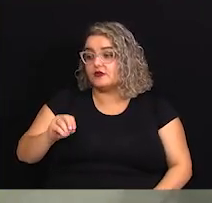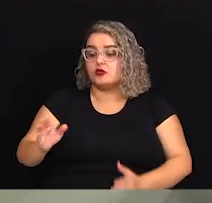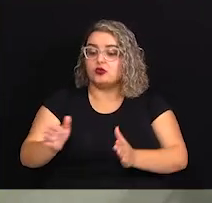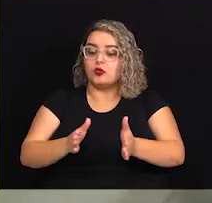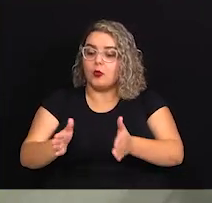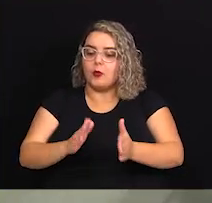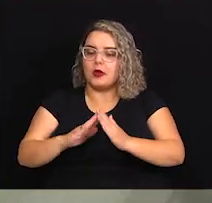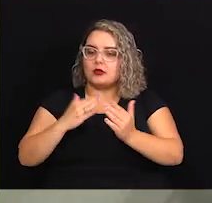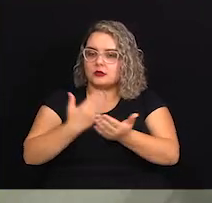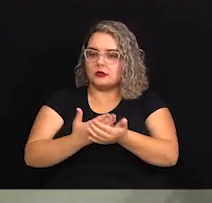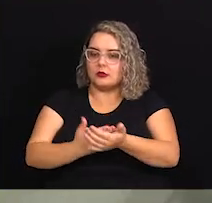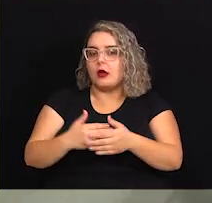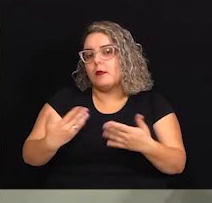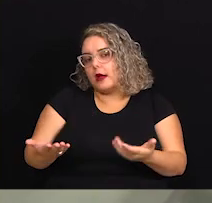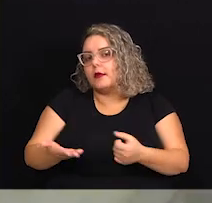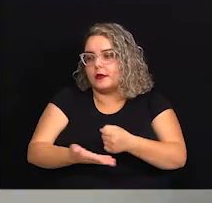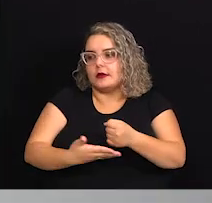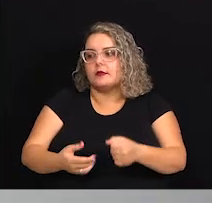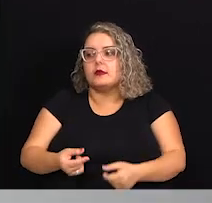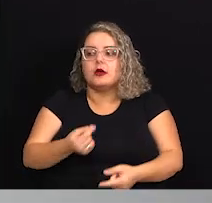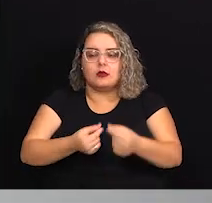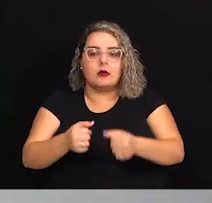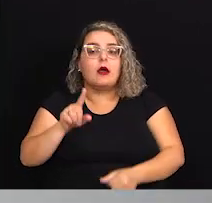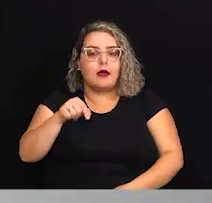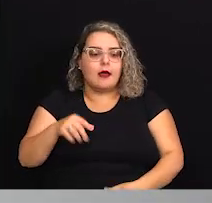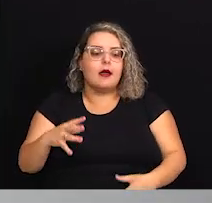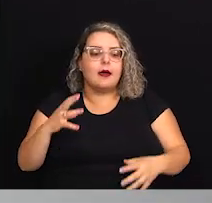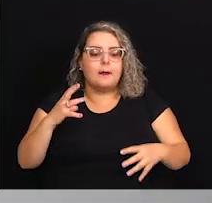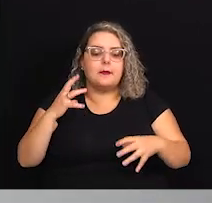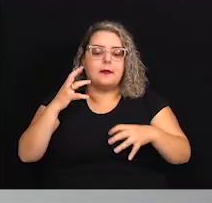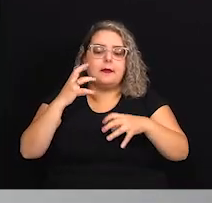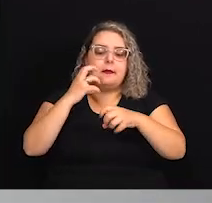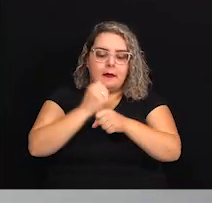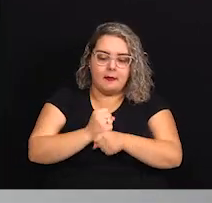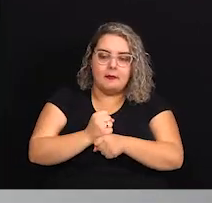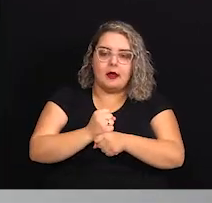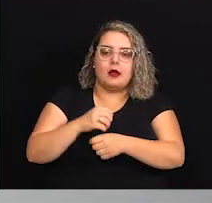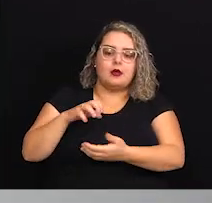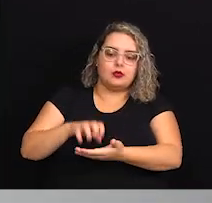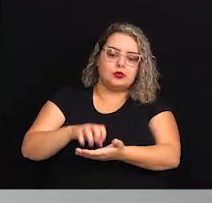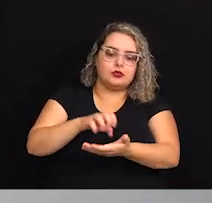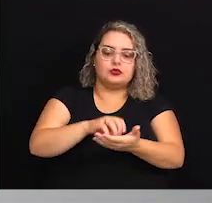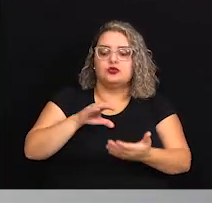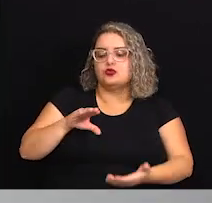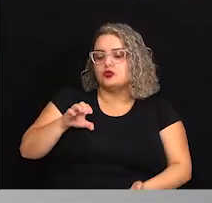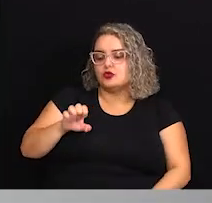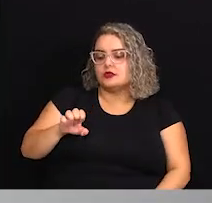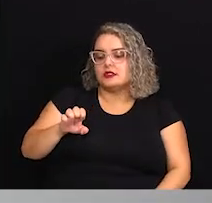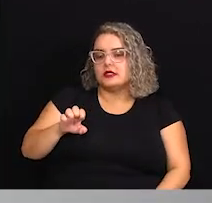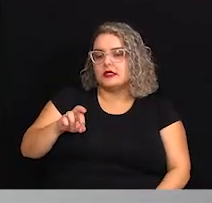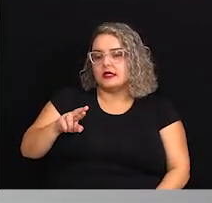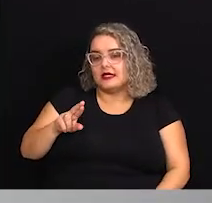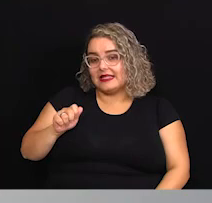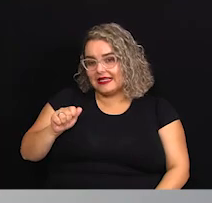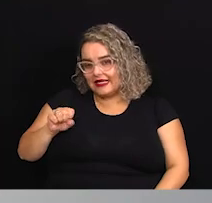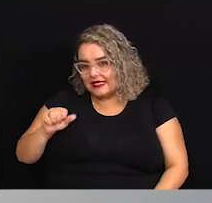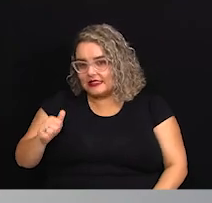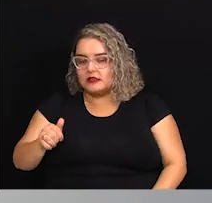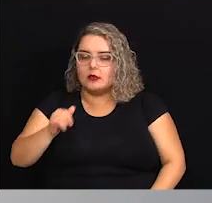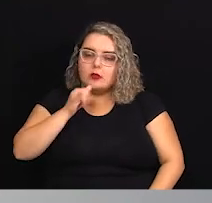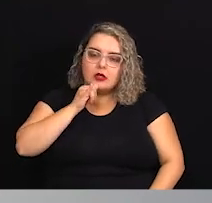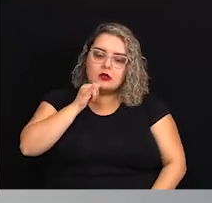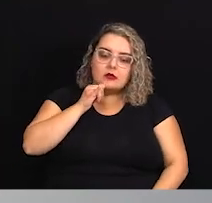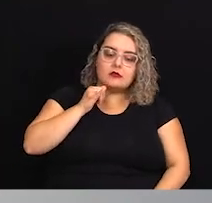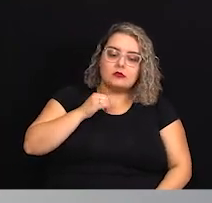que no caso financeiro, é isso? É uma pontuação que os órgãos competentes, como o Serasa, por exemplo, vão